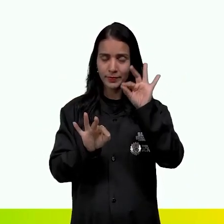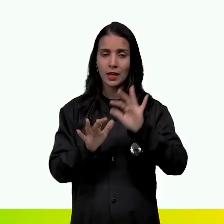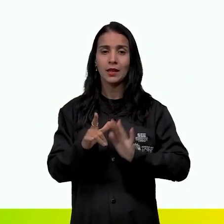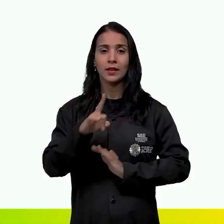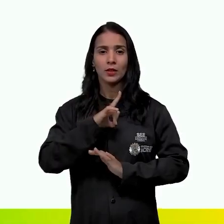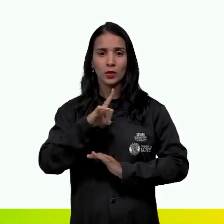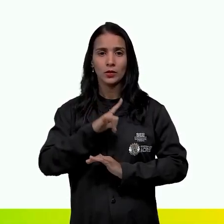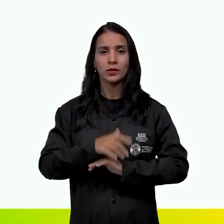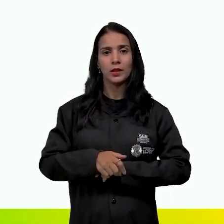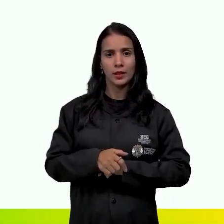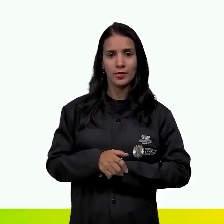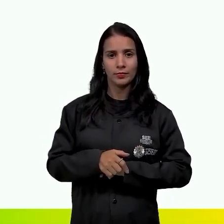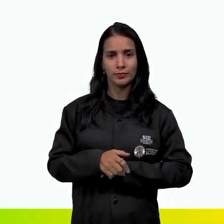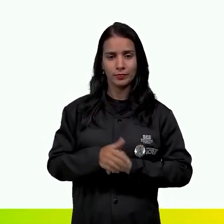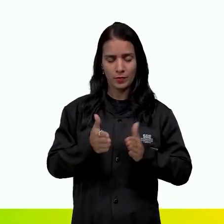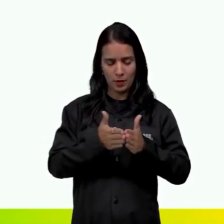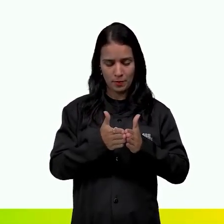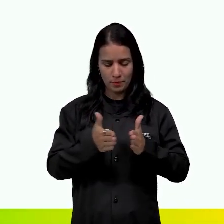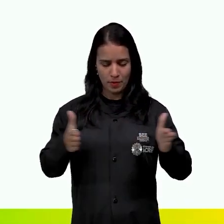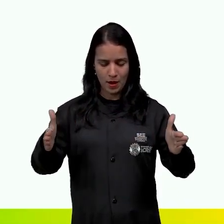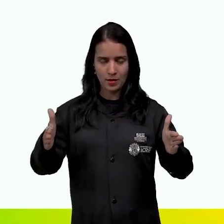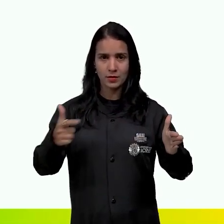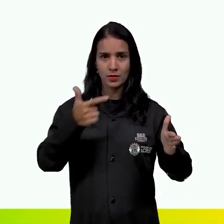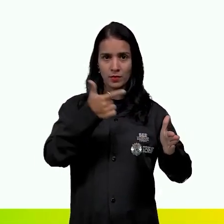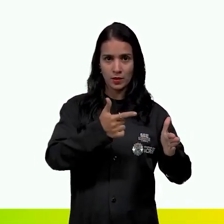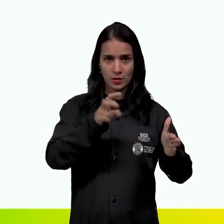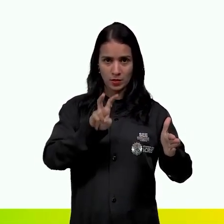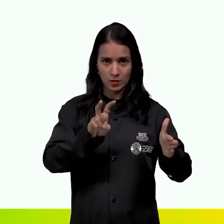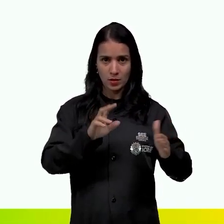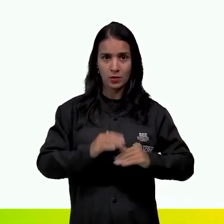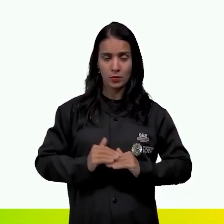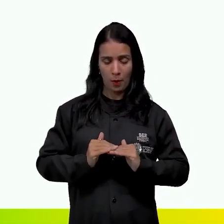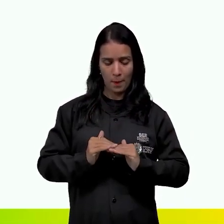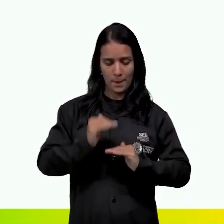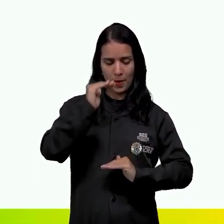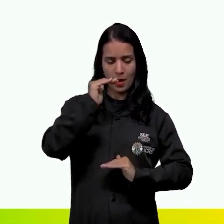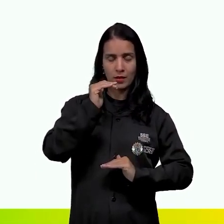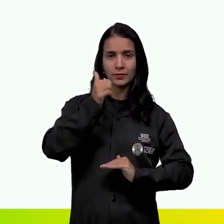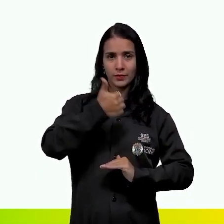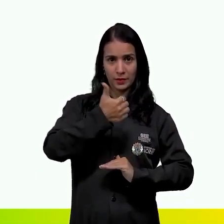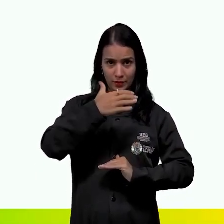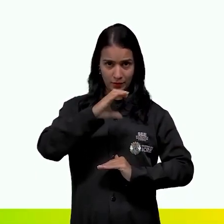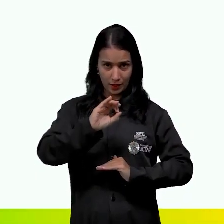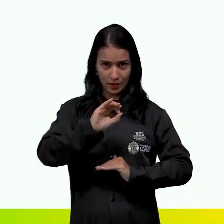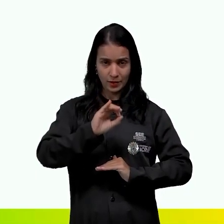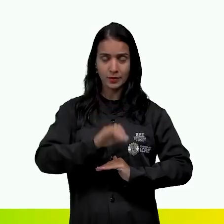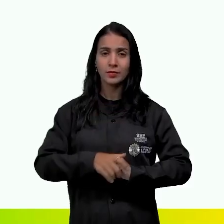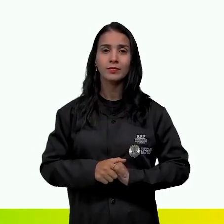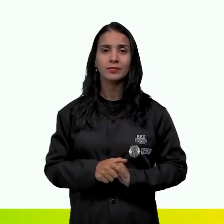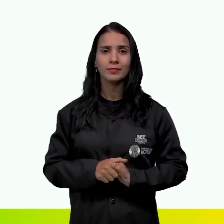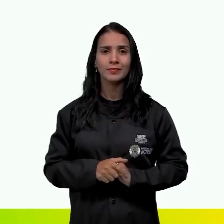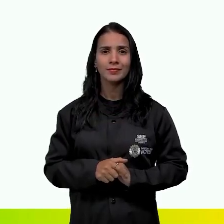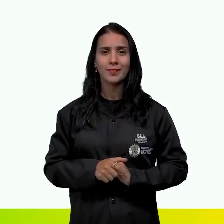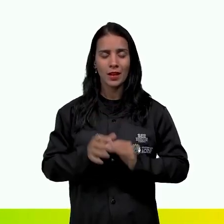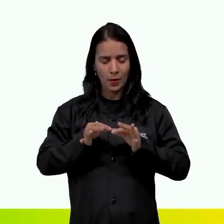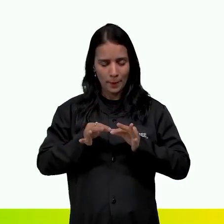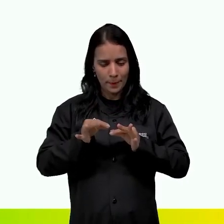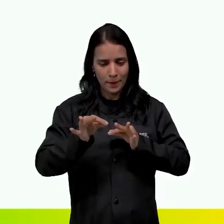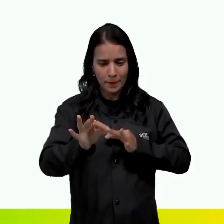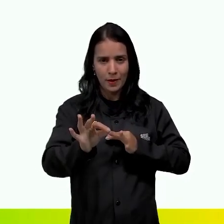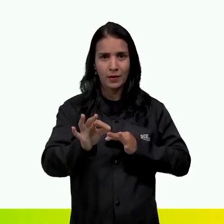25 centímetros de comprimento, 10 de altura e 15